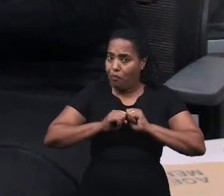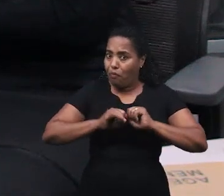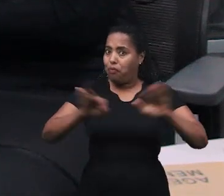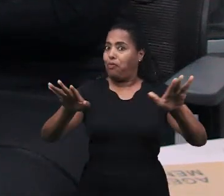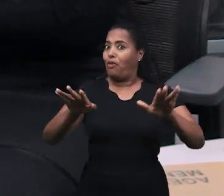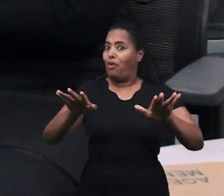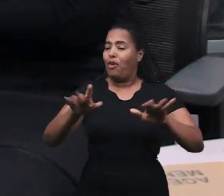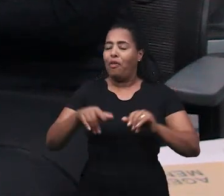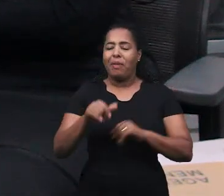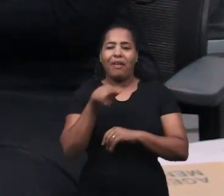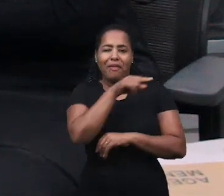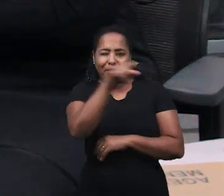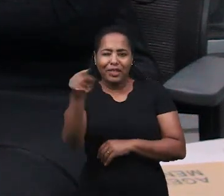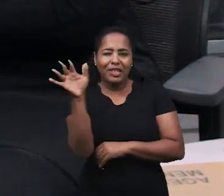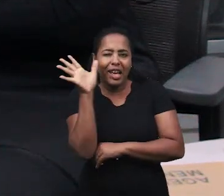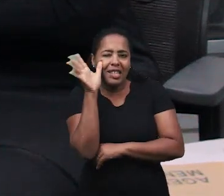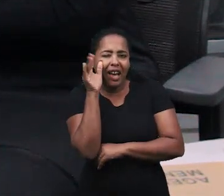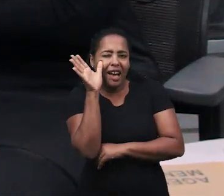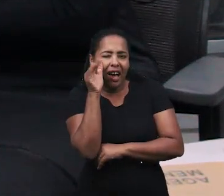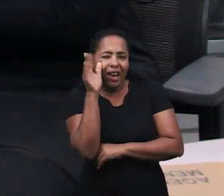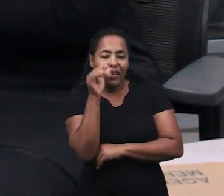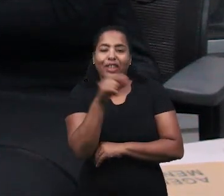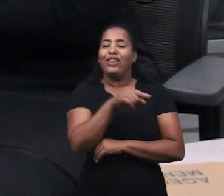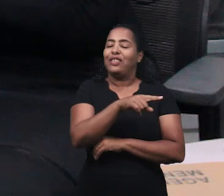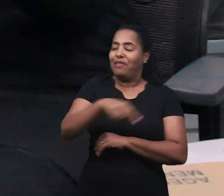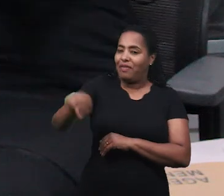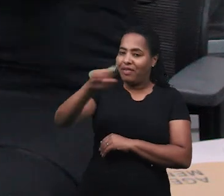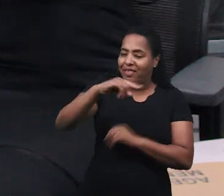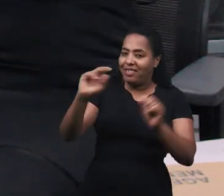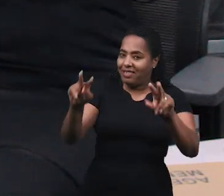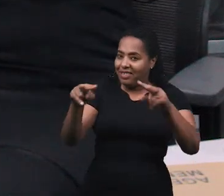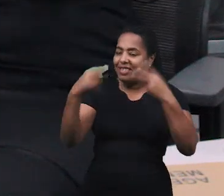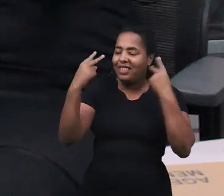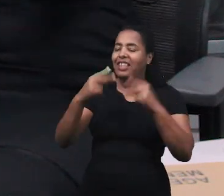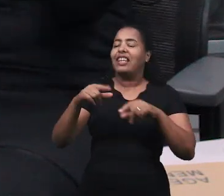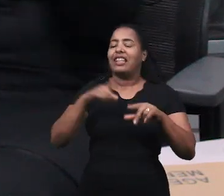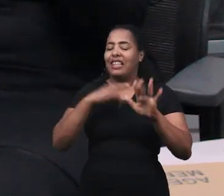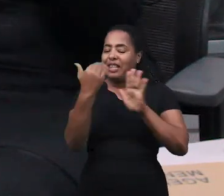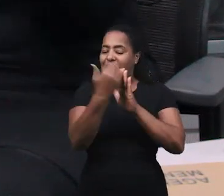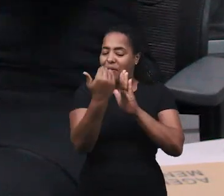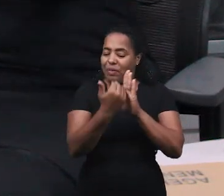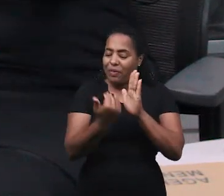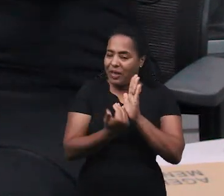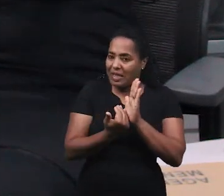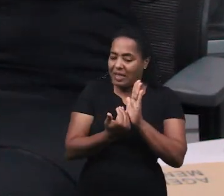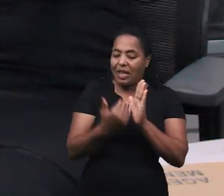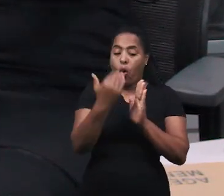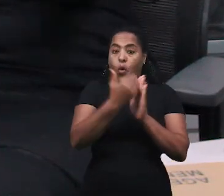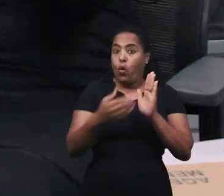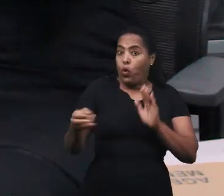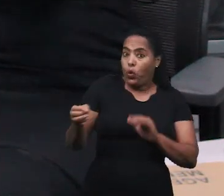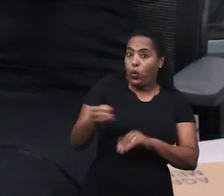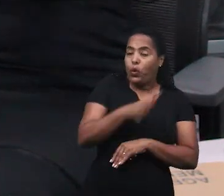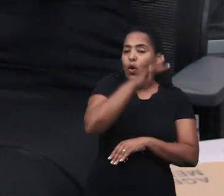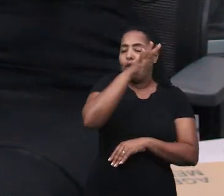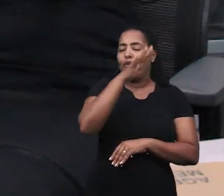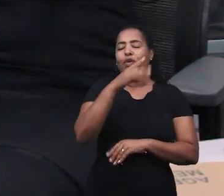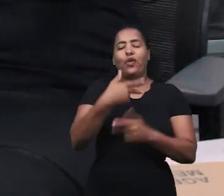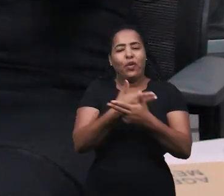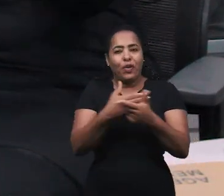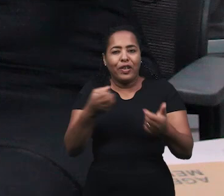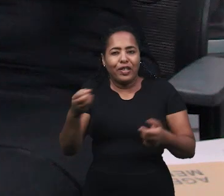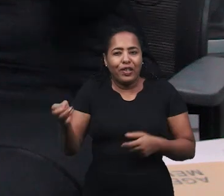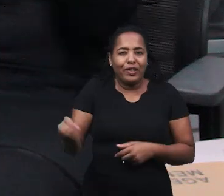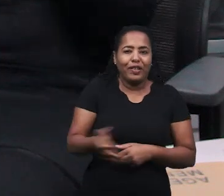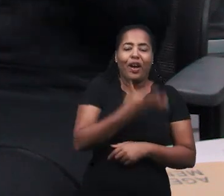ar aqui para deixar aquela curiosidade, você que nos assiste. Mas temos uma programação, novos quadros, tem coisa